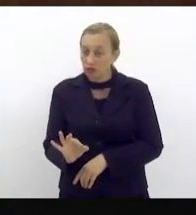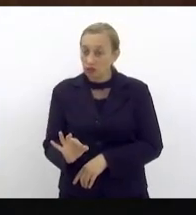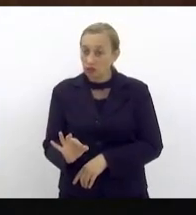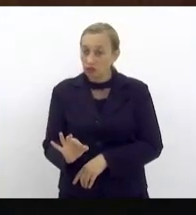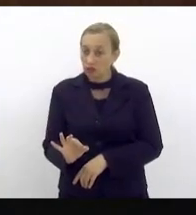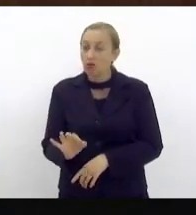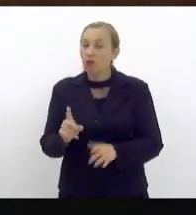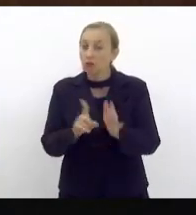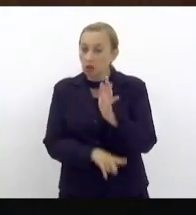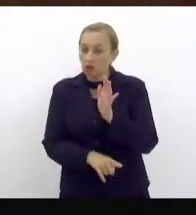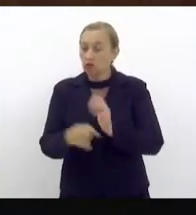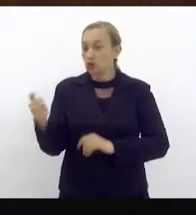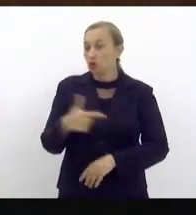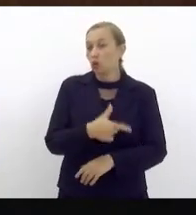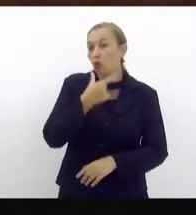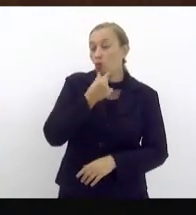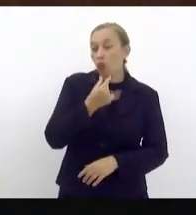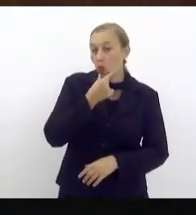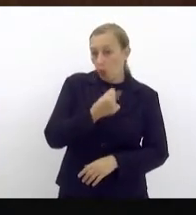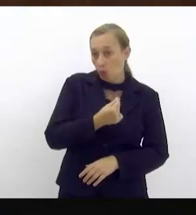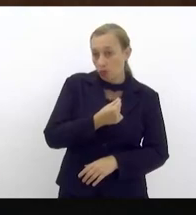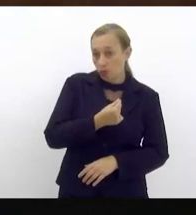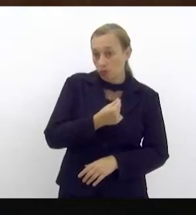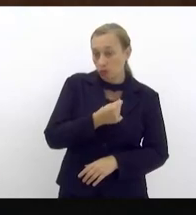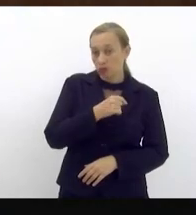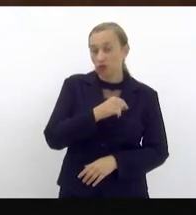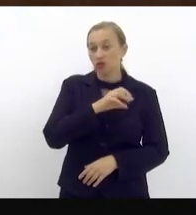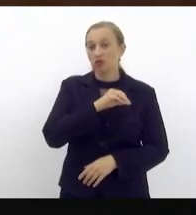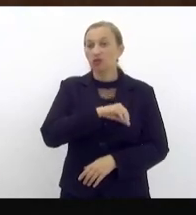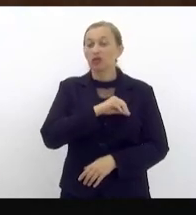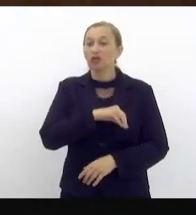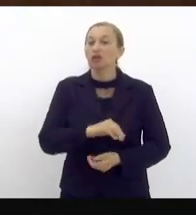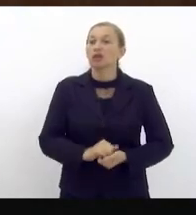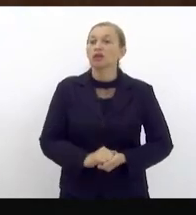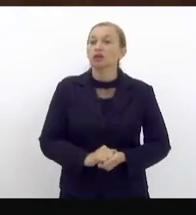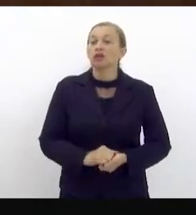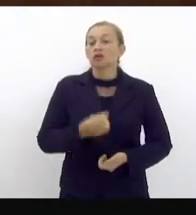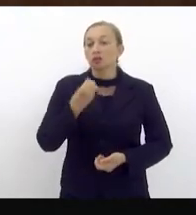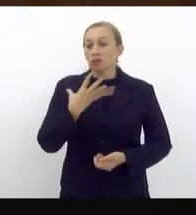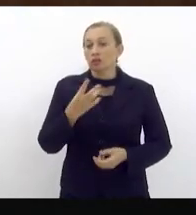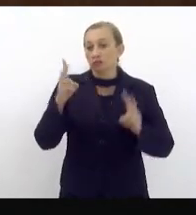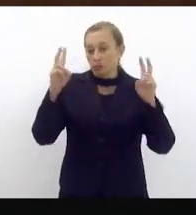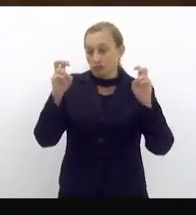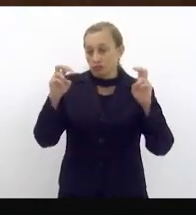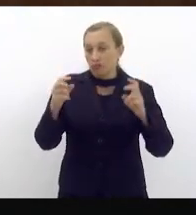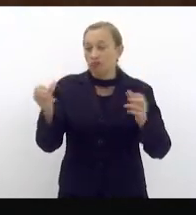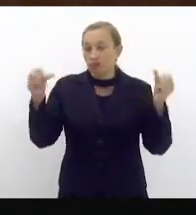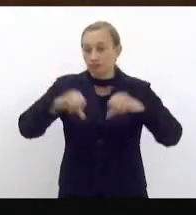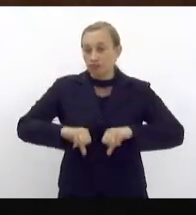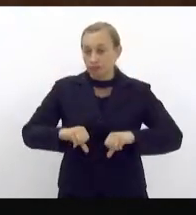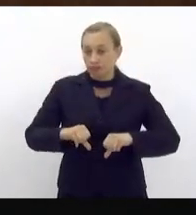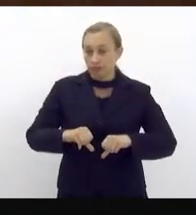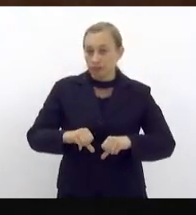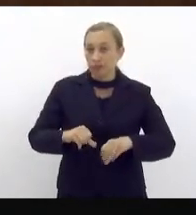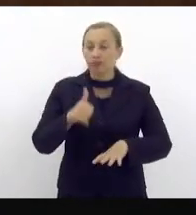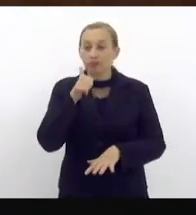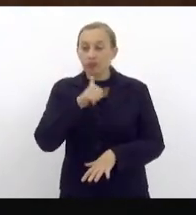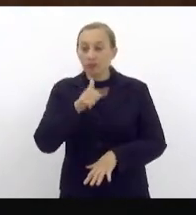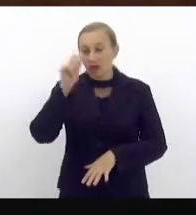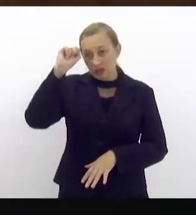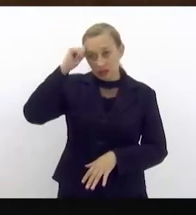menor menores do que os salários dos homens bom a situação se agravava ainda entre as mulheres